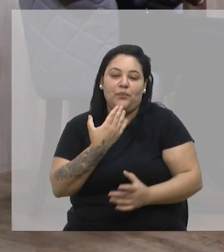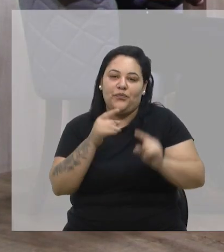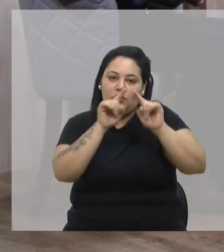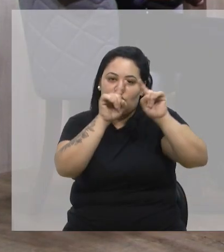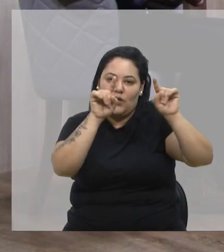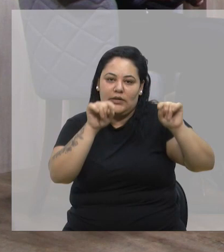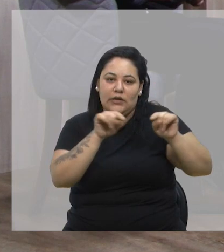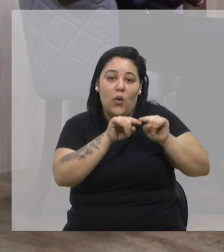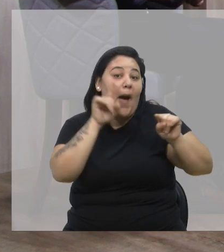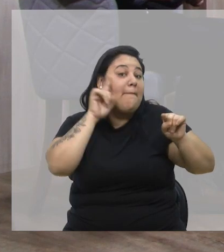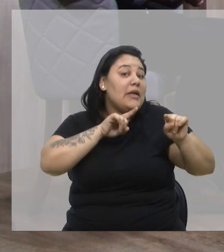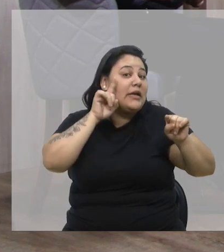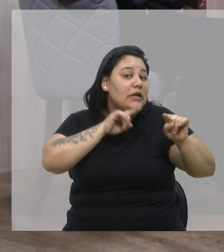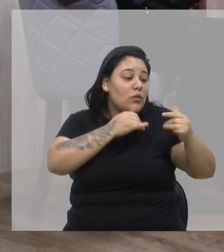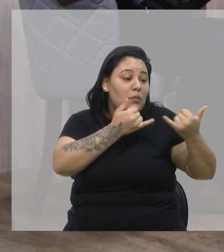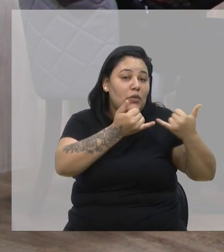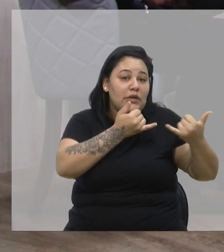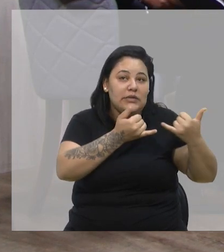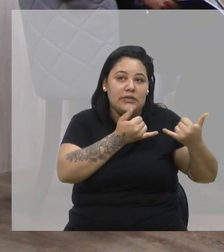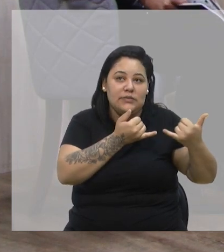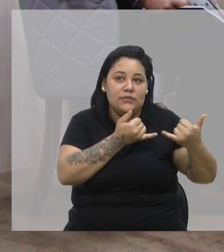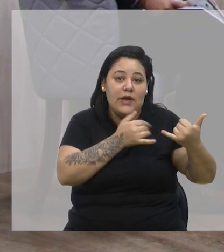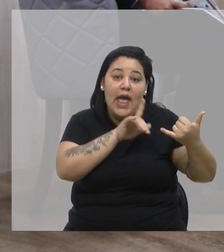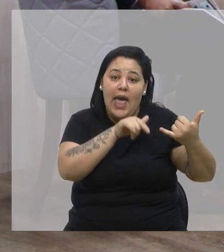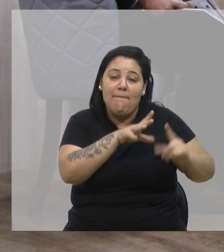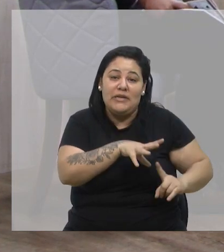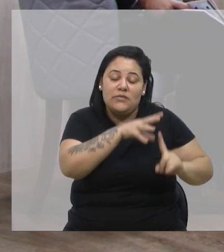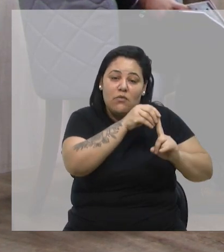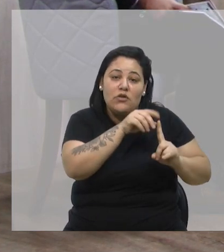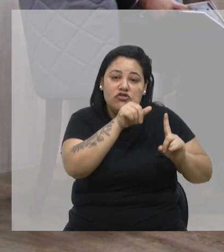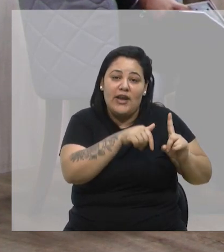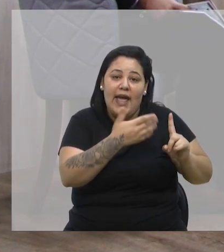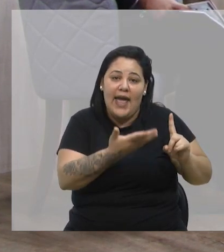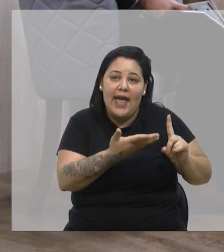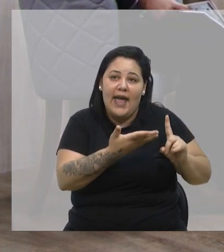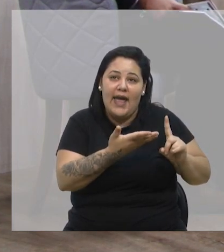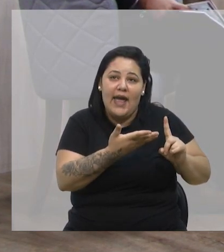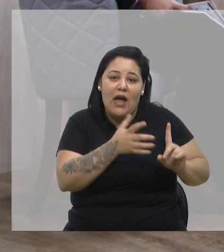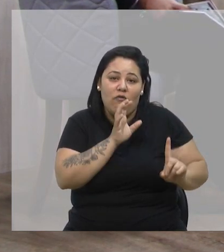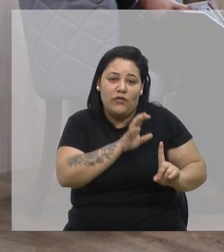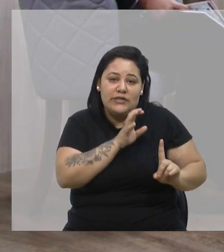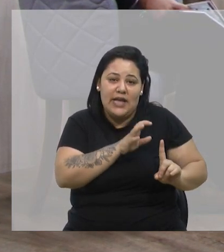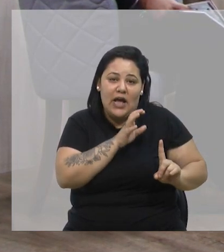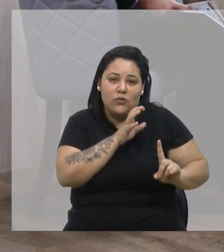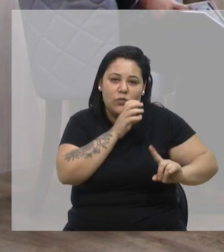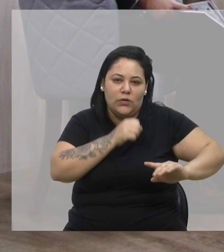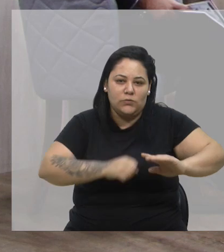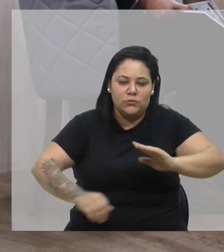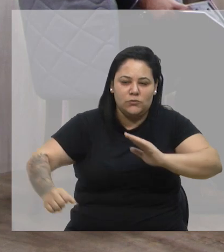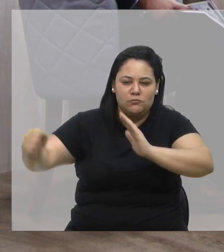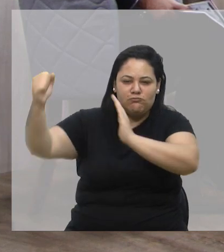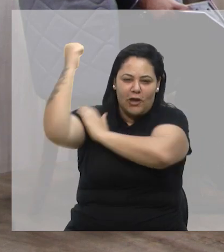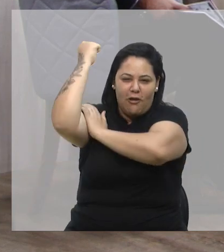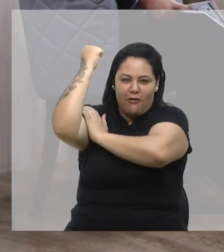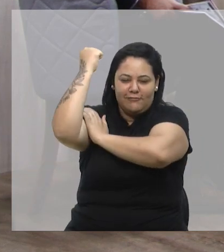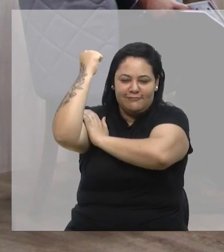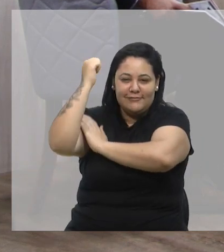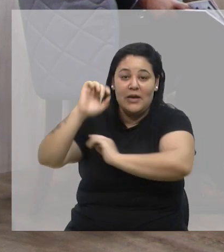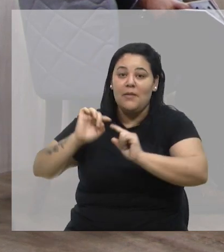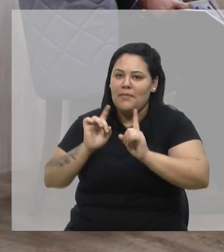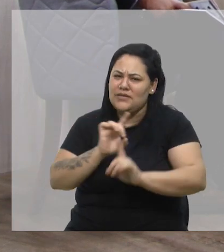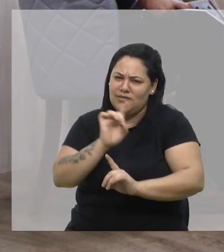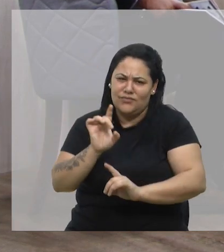os quadrinhos americanos, por exemplo, eles são predominantemente baseados em super-heróis, né? Mas não